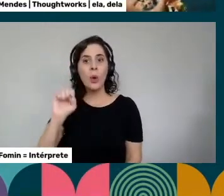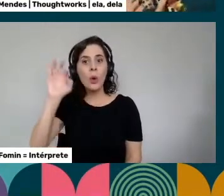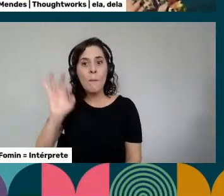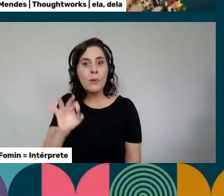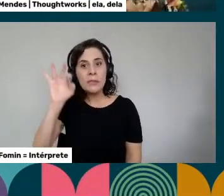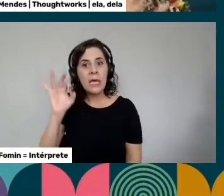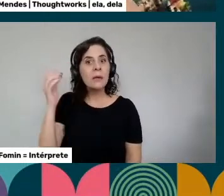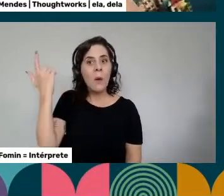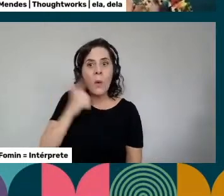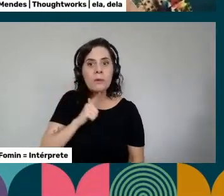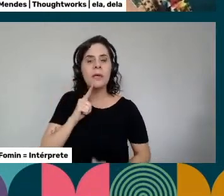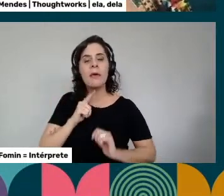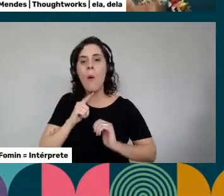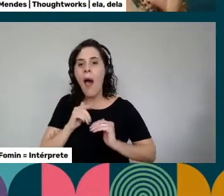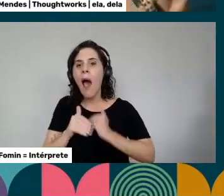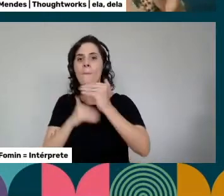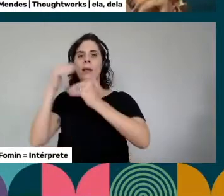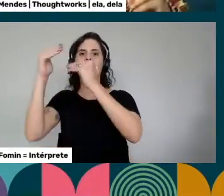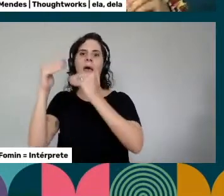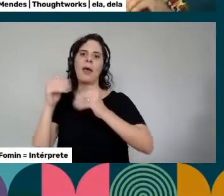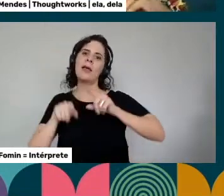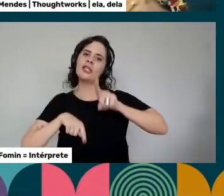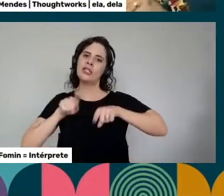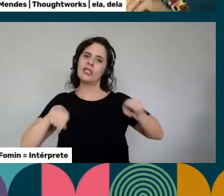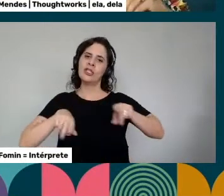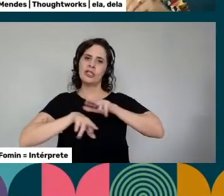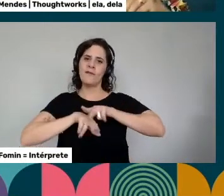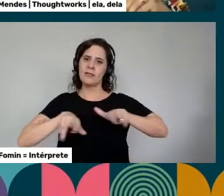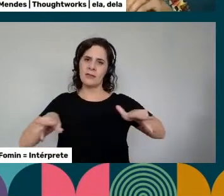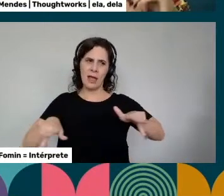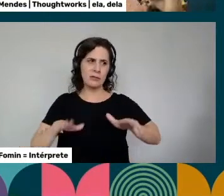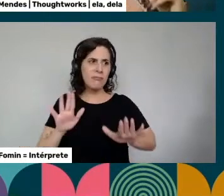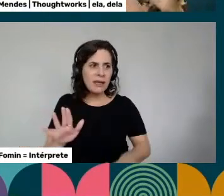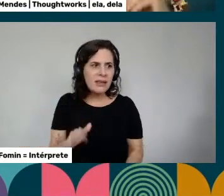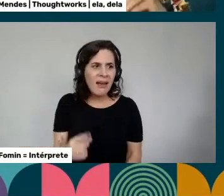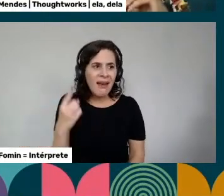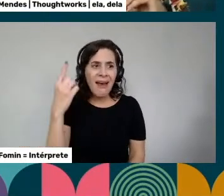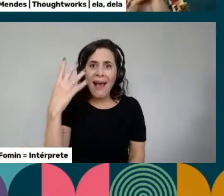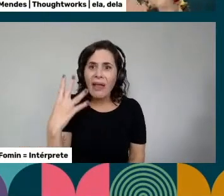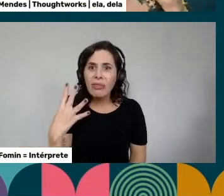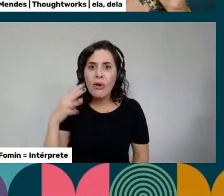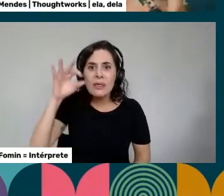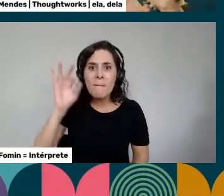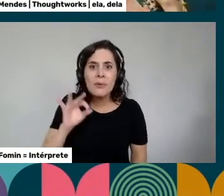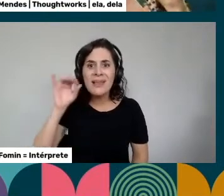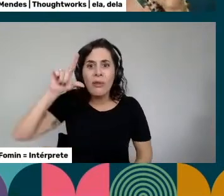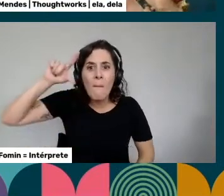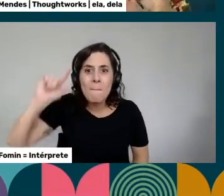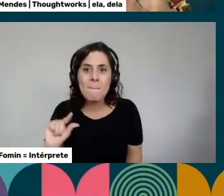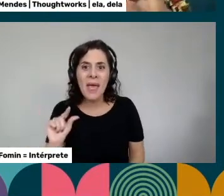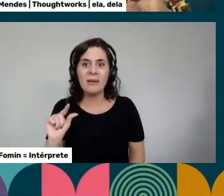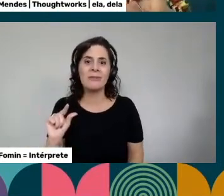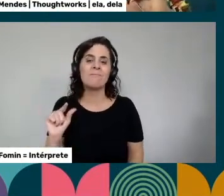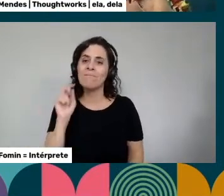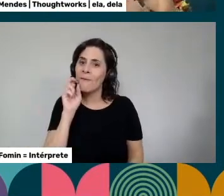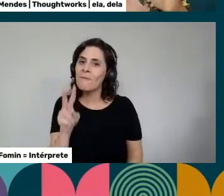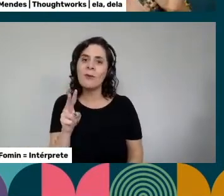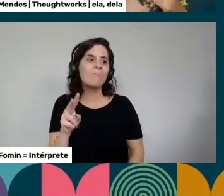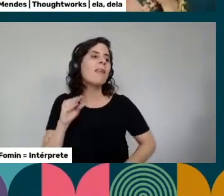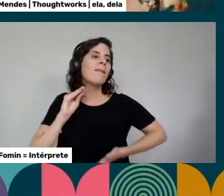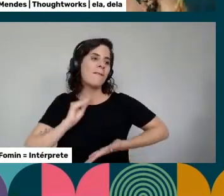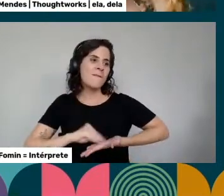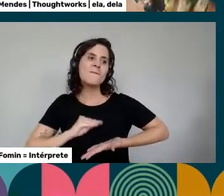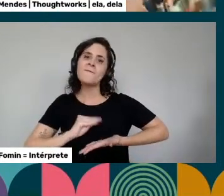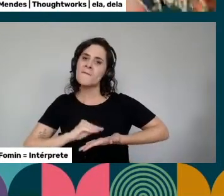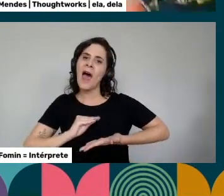de diversidade nos últimos anos, mas menos de 14% de fato viram que essas ações foram efetivas.